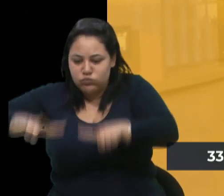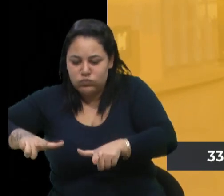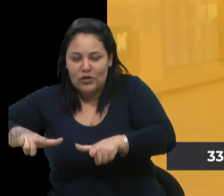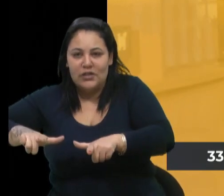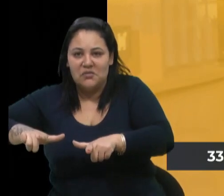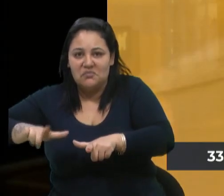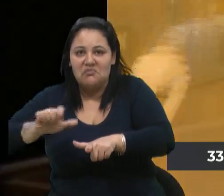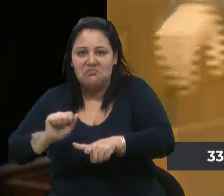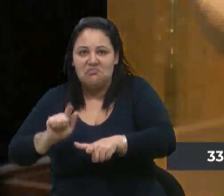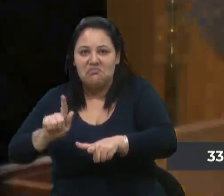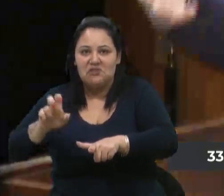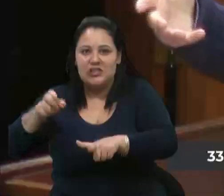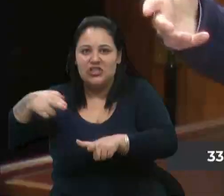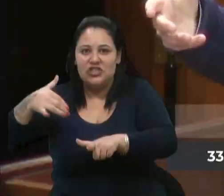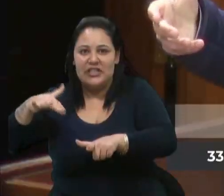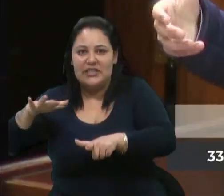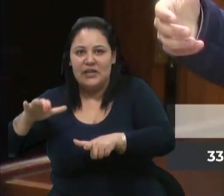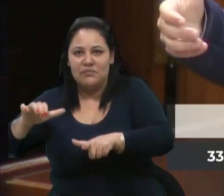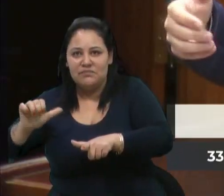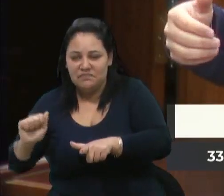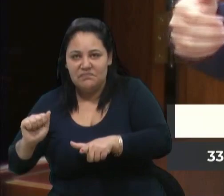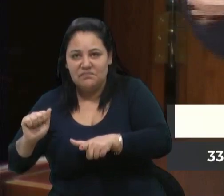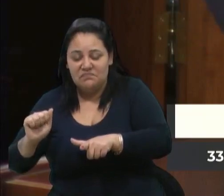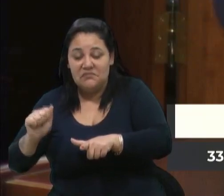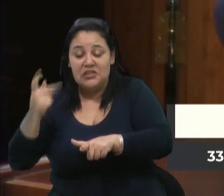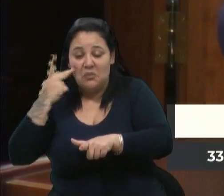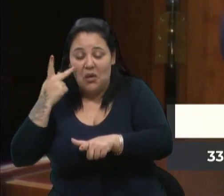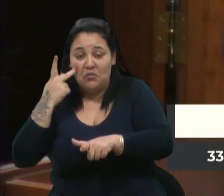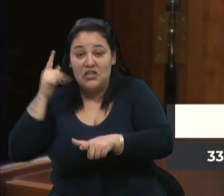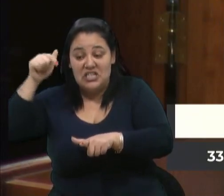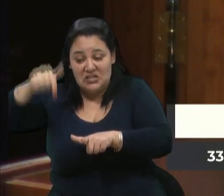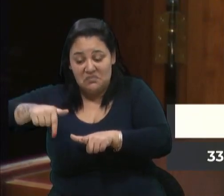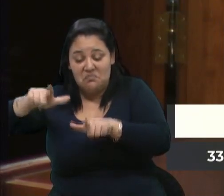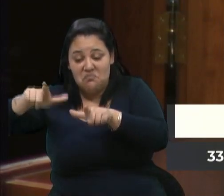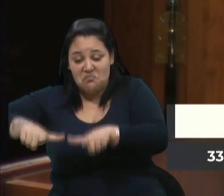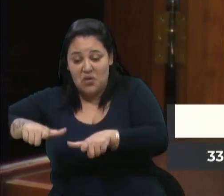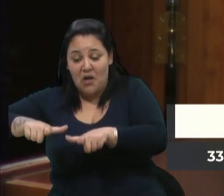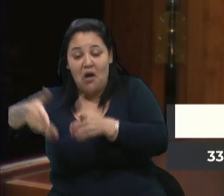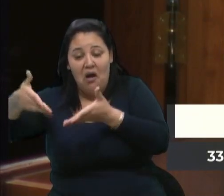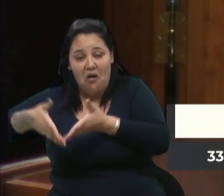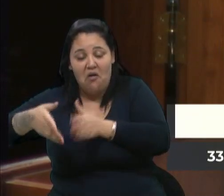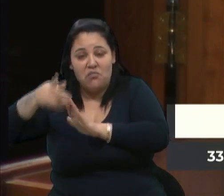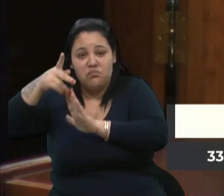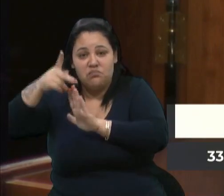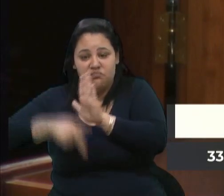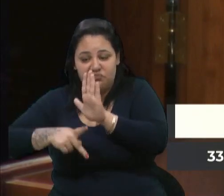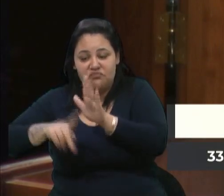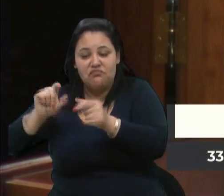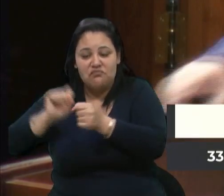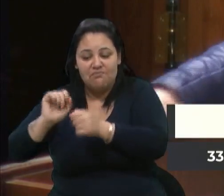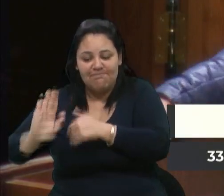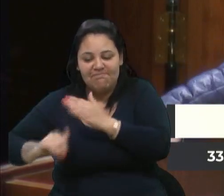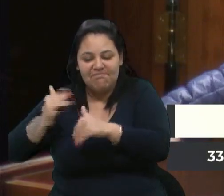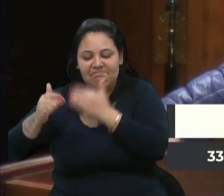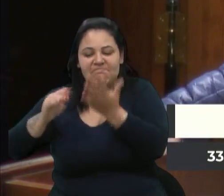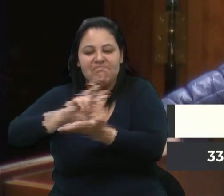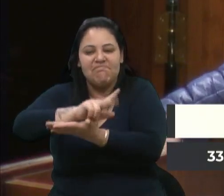Eles desenvolvem diversos projetos, até eu comentava com a Rita do CDL aqui agora, que eu acredito